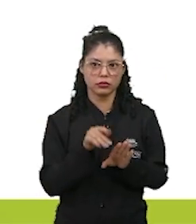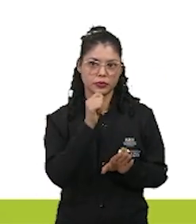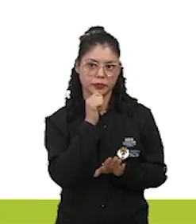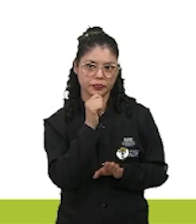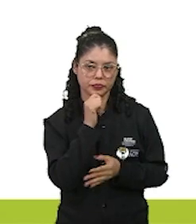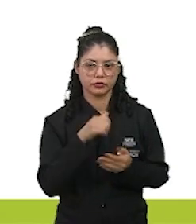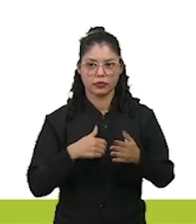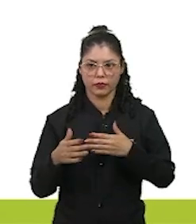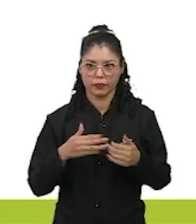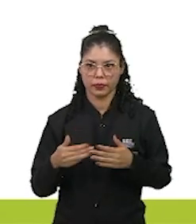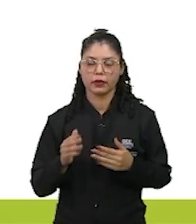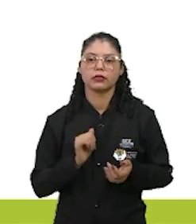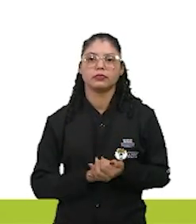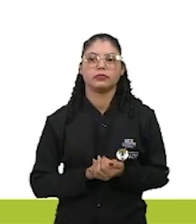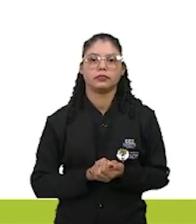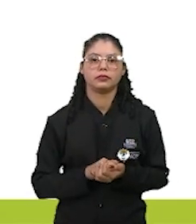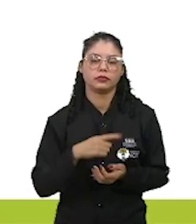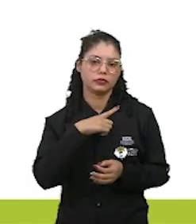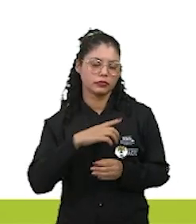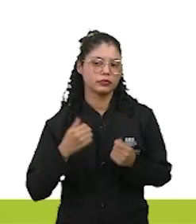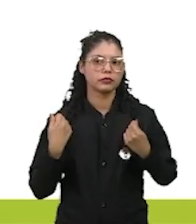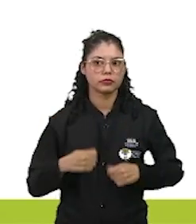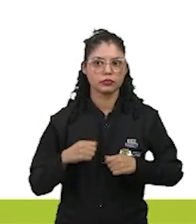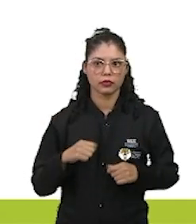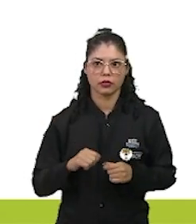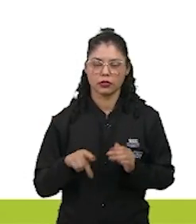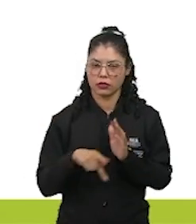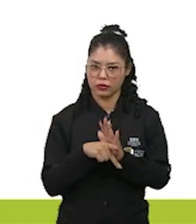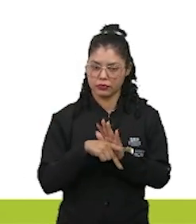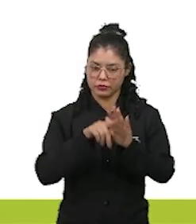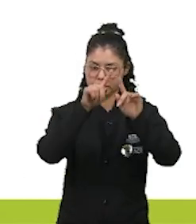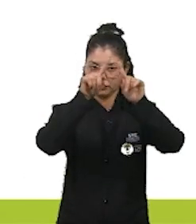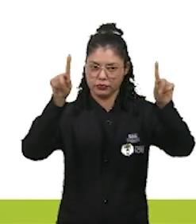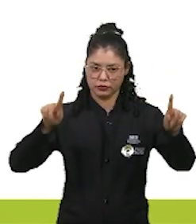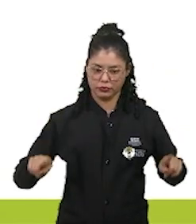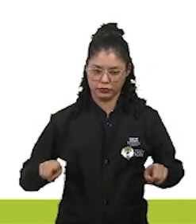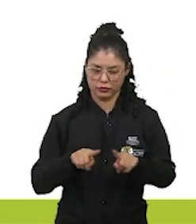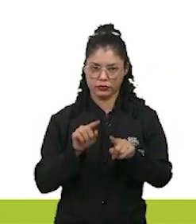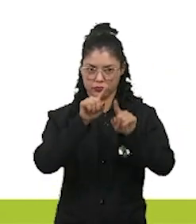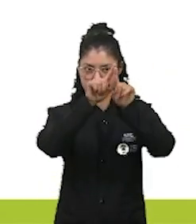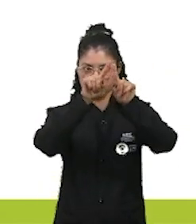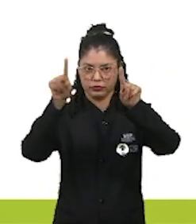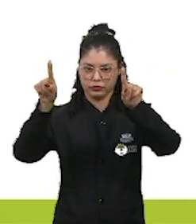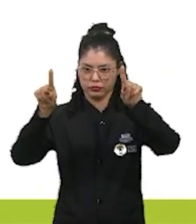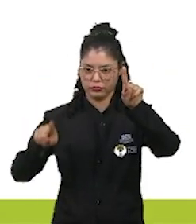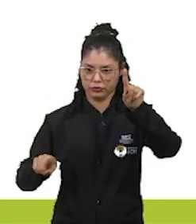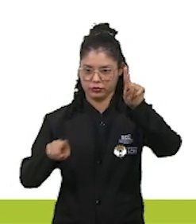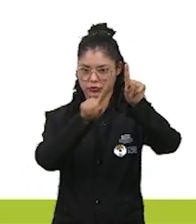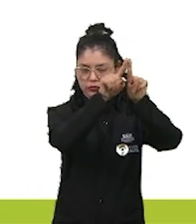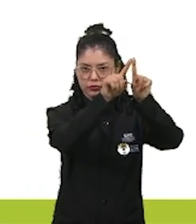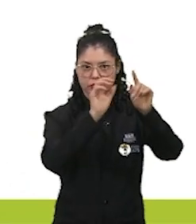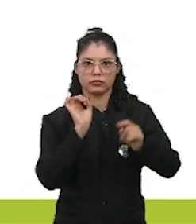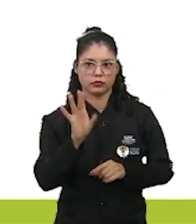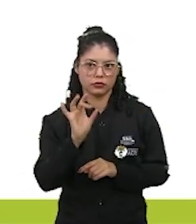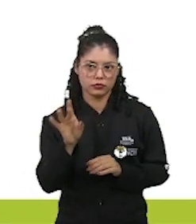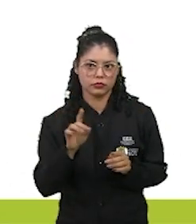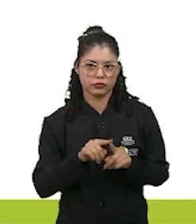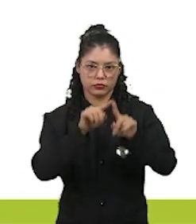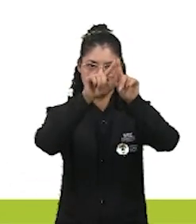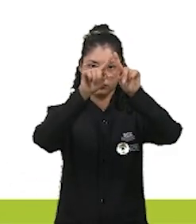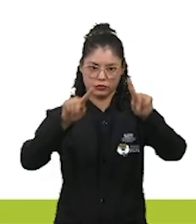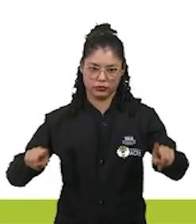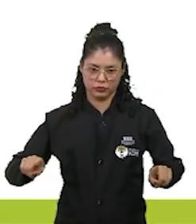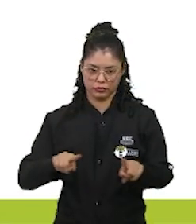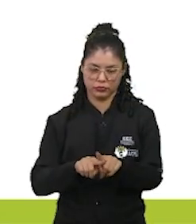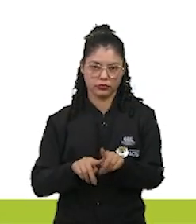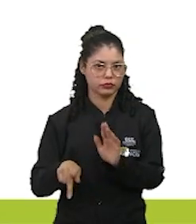triângulo qualquer, desde que esse triângulo seja um triângulo retângulo, tá bom? Você vai lembrar que o teorema de Pitágoras ele só pode ser trabalhado a partir de